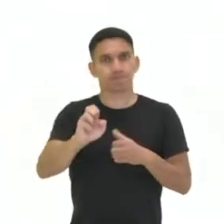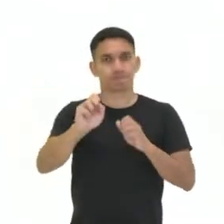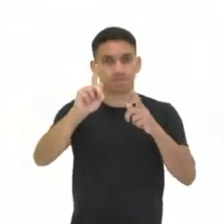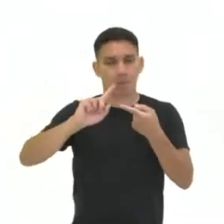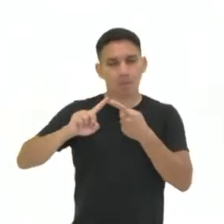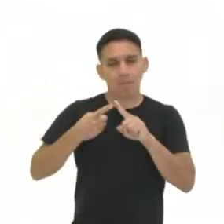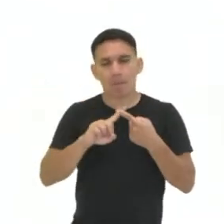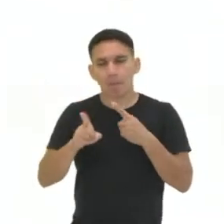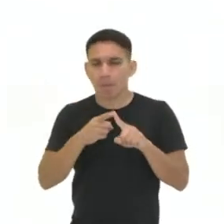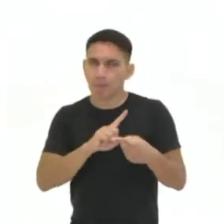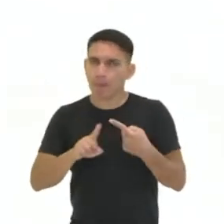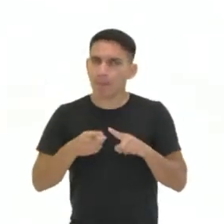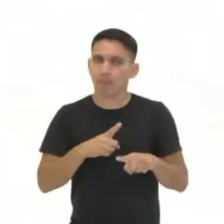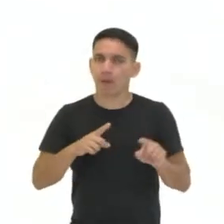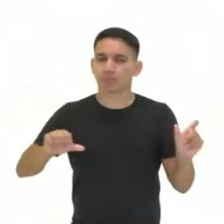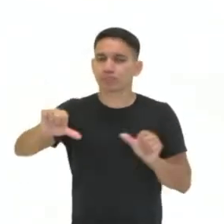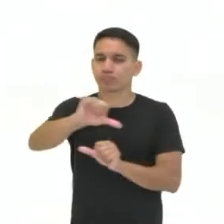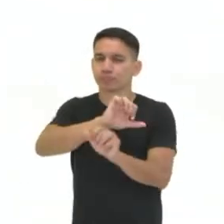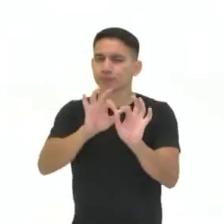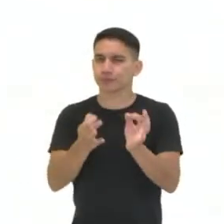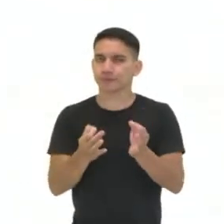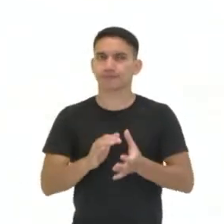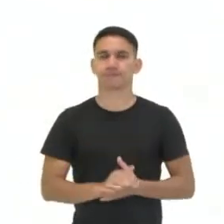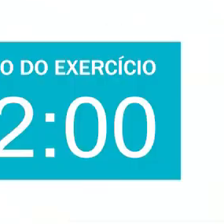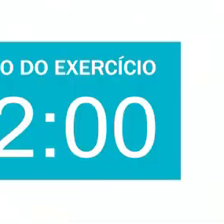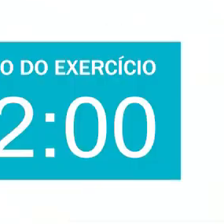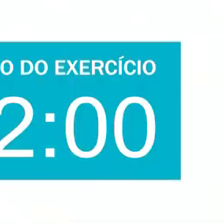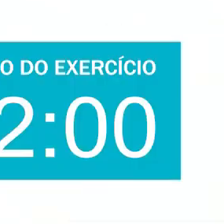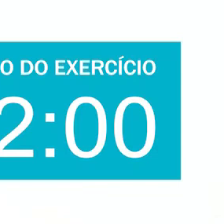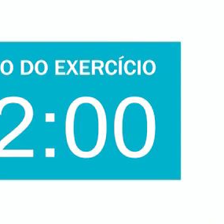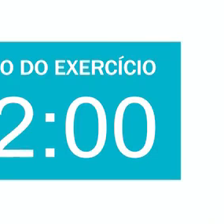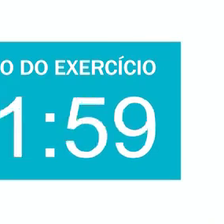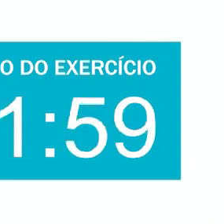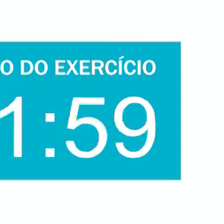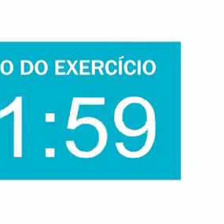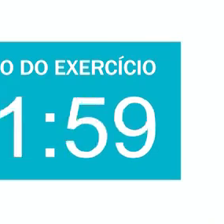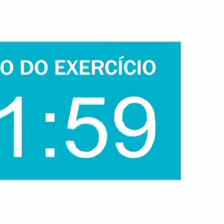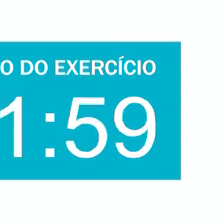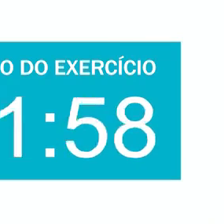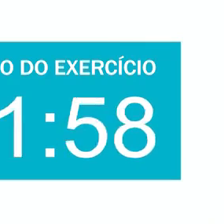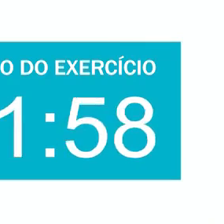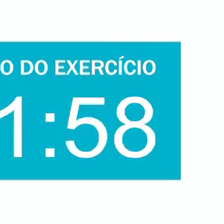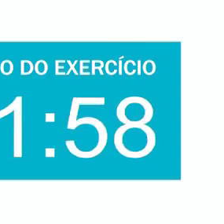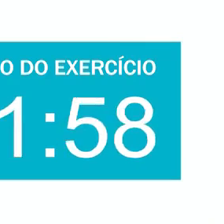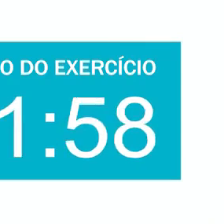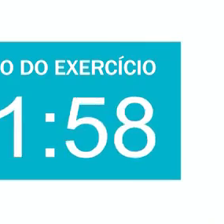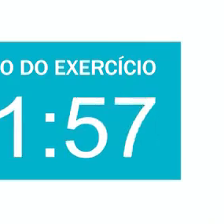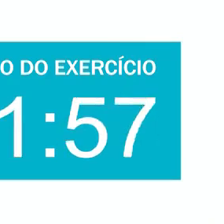aplicações práticas de permutação simples.